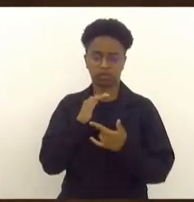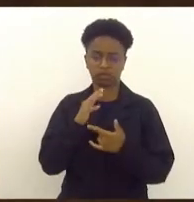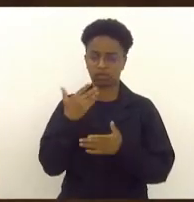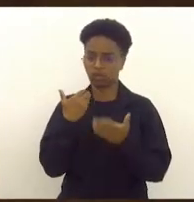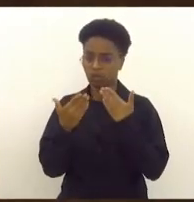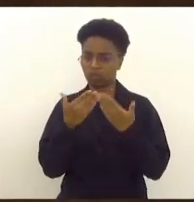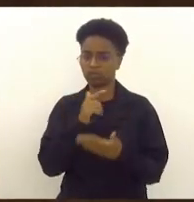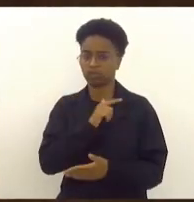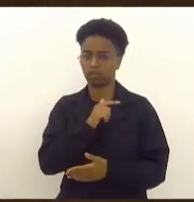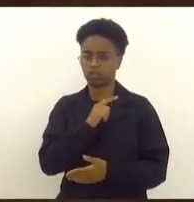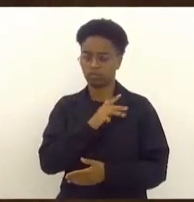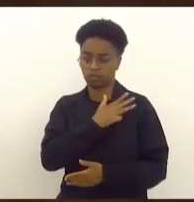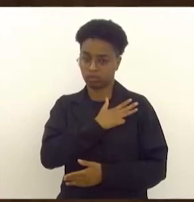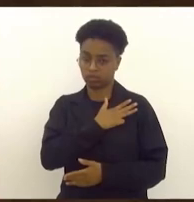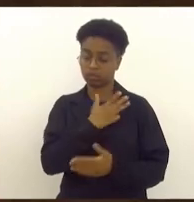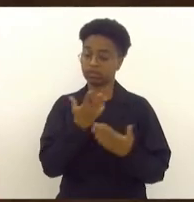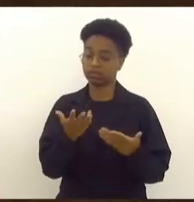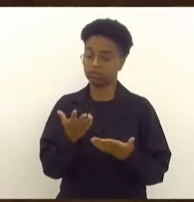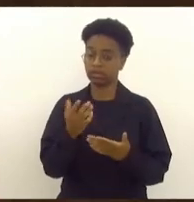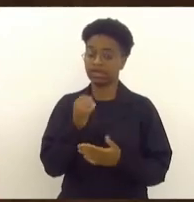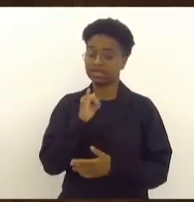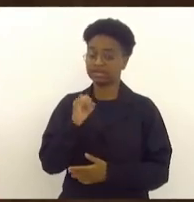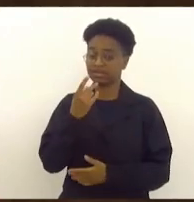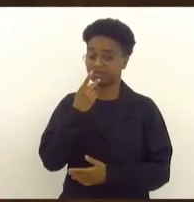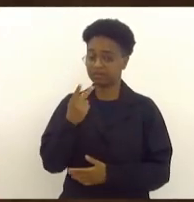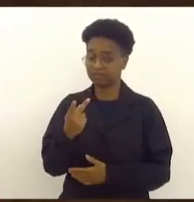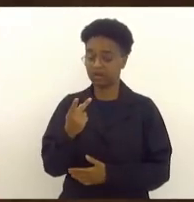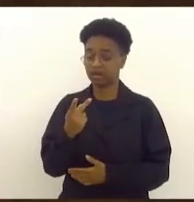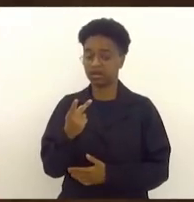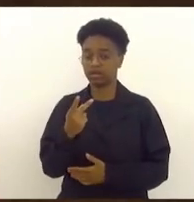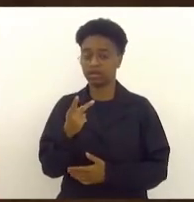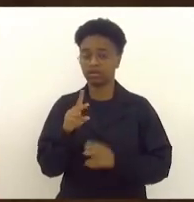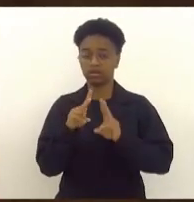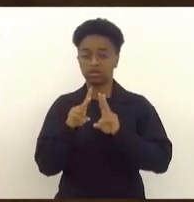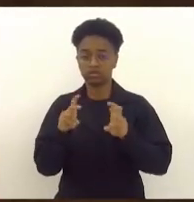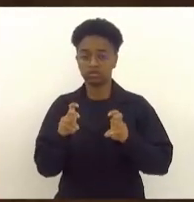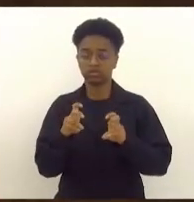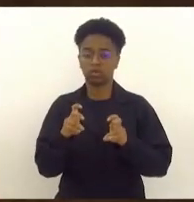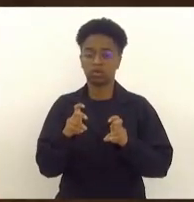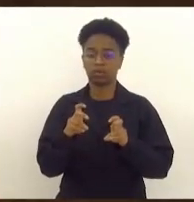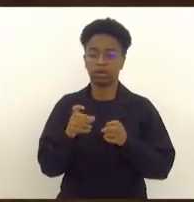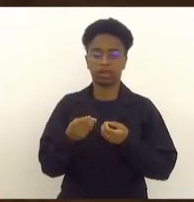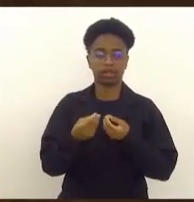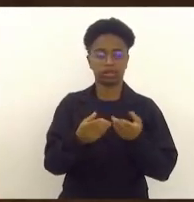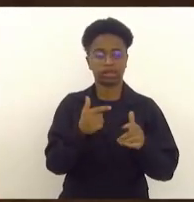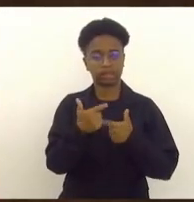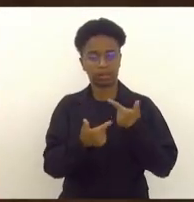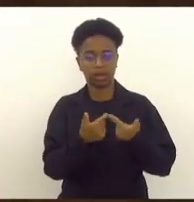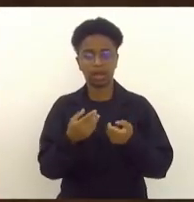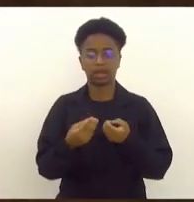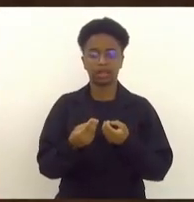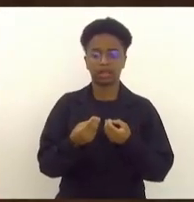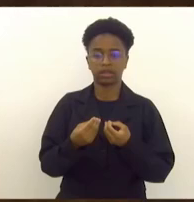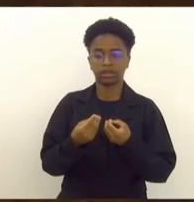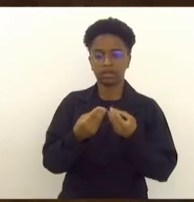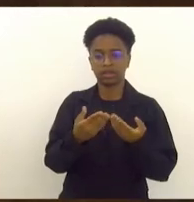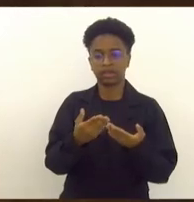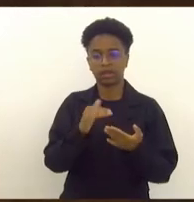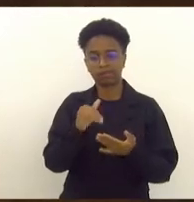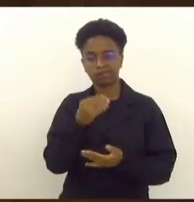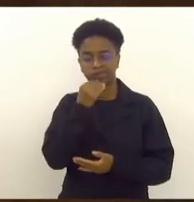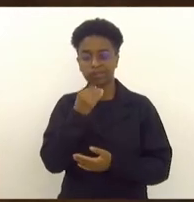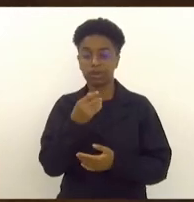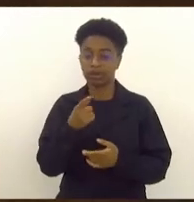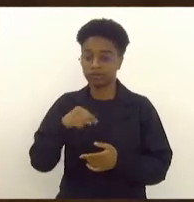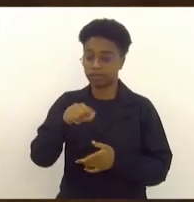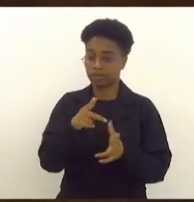Lula E aí quando você fala dos carros dos cargos das boquinhas né você vê que o vice-prefeito